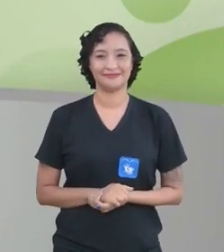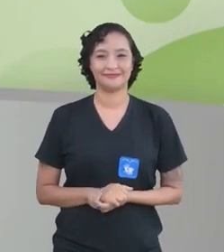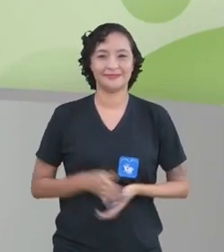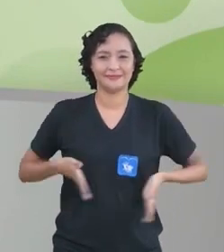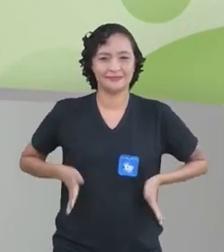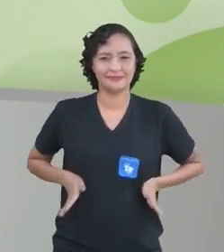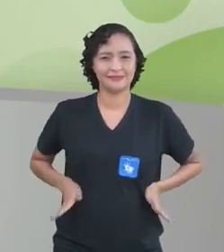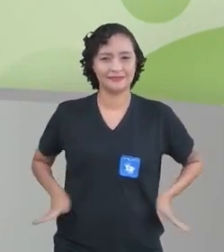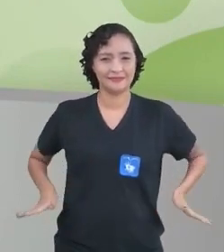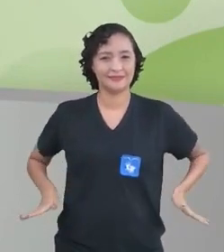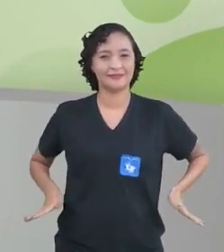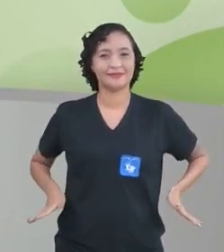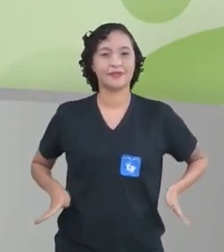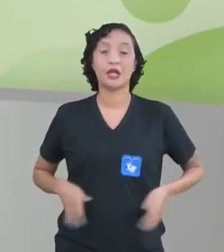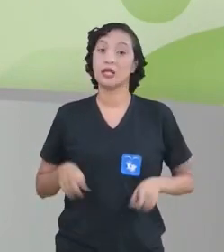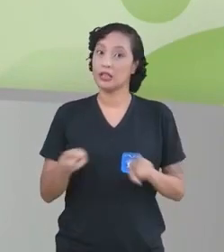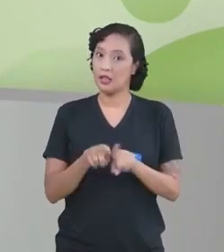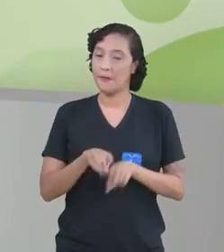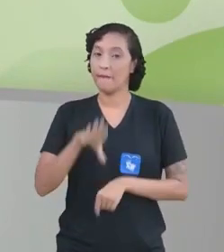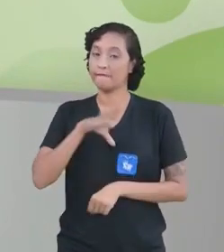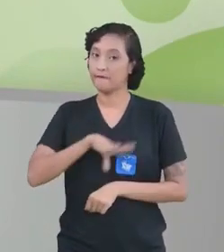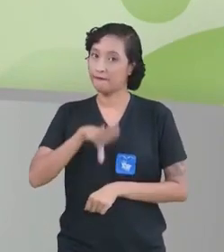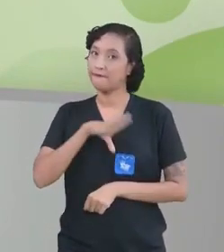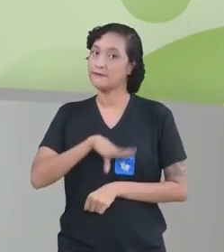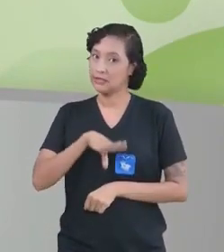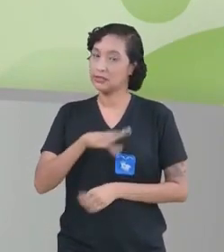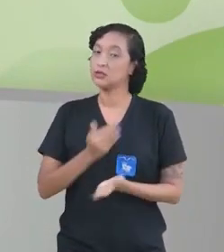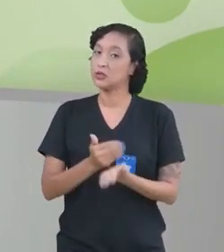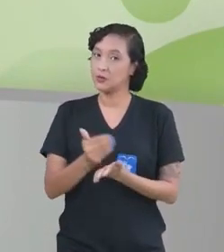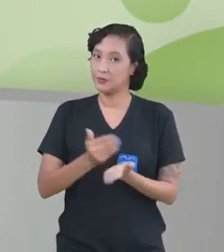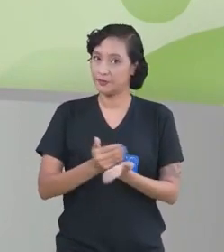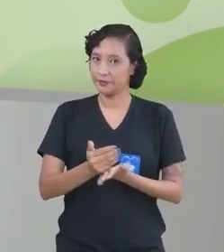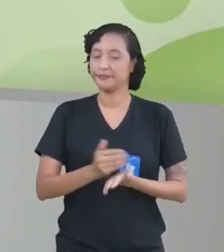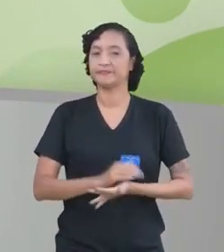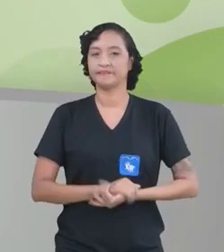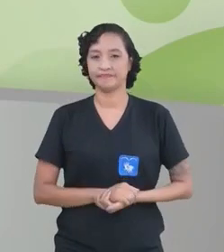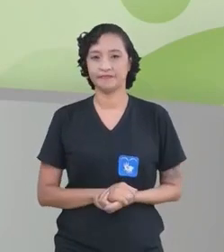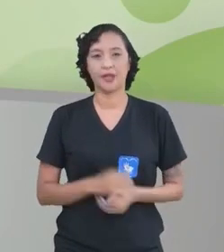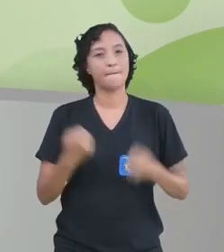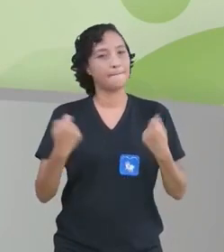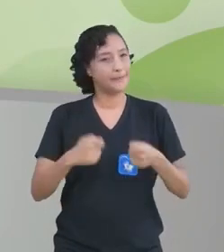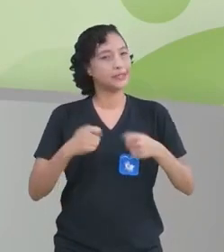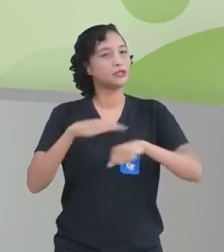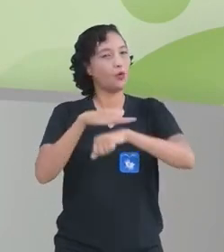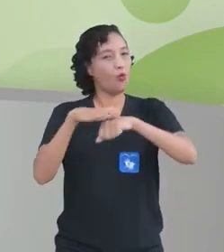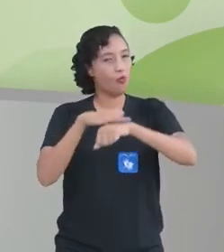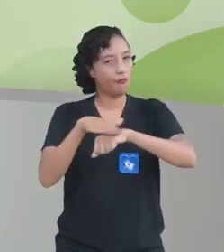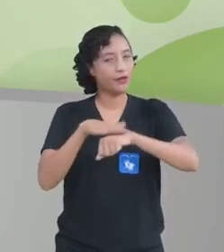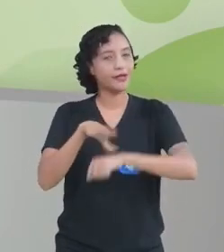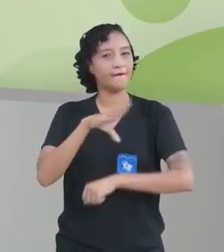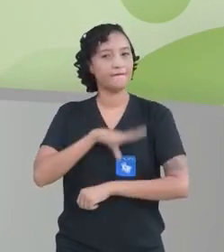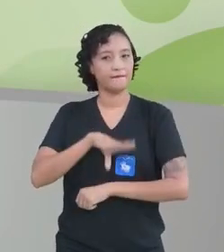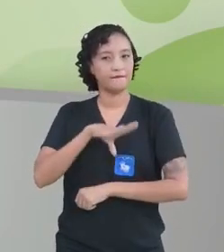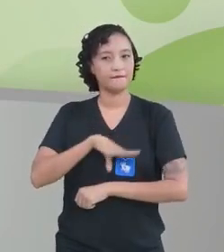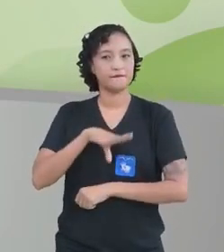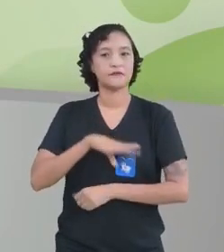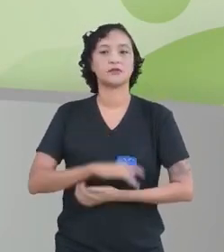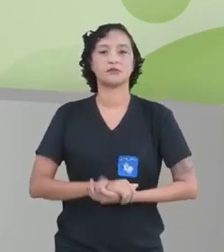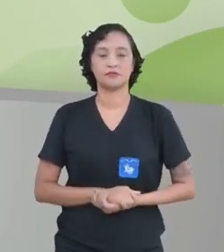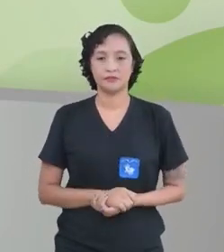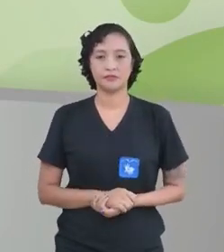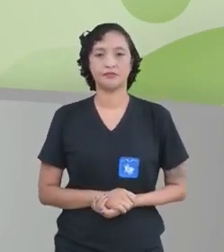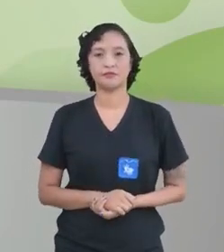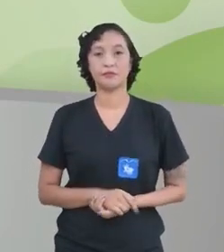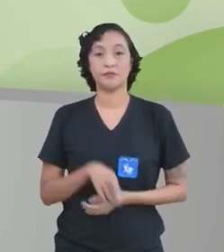E surge a menstruação. Aí, a menstruação a gente precisa conversar, tá bom? Nessa